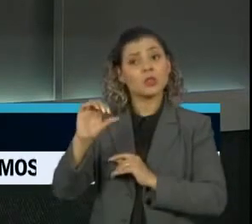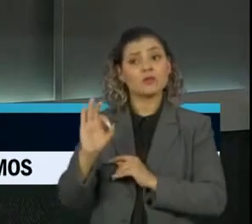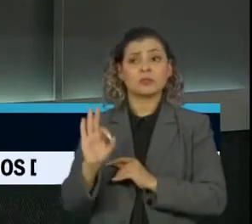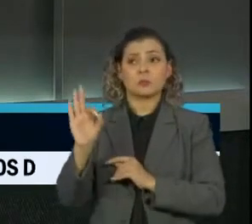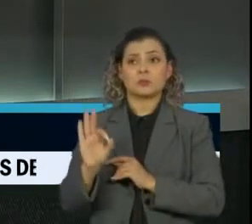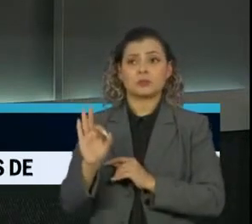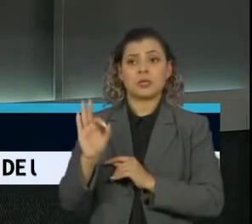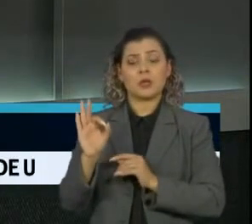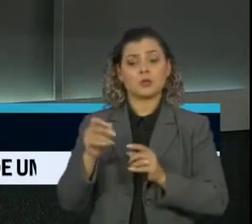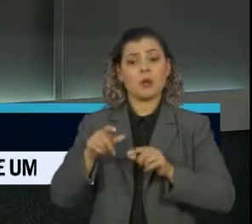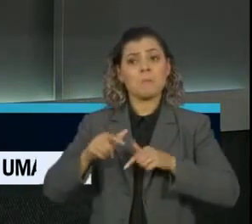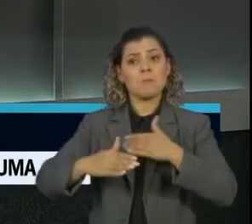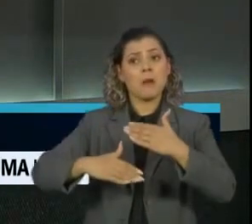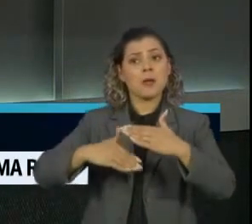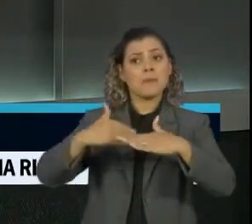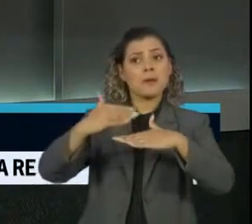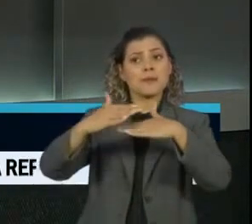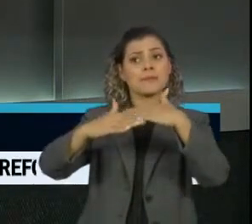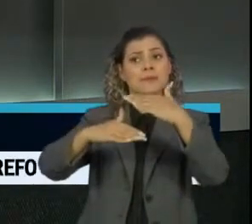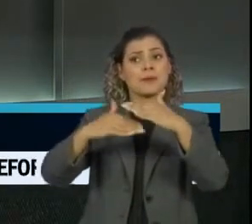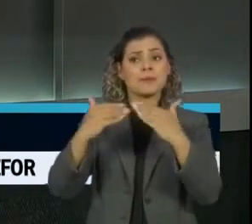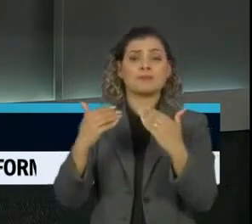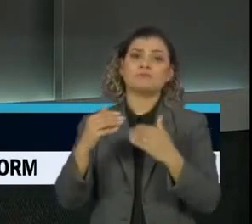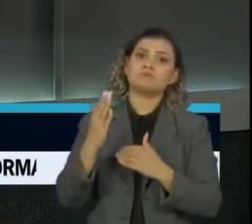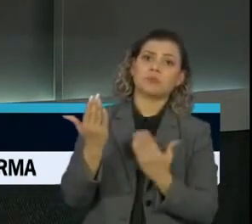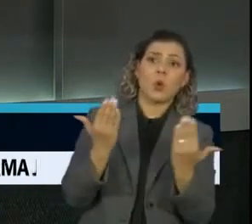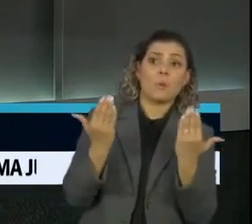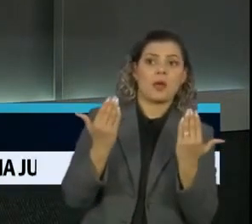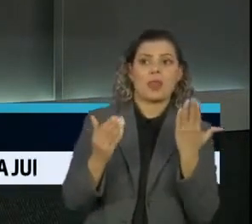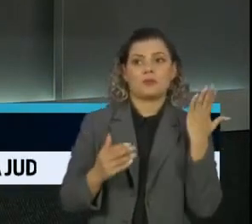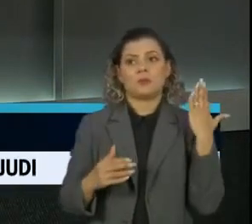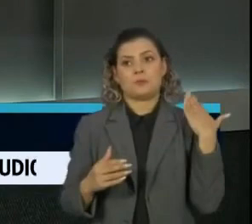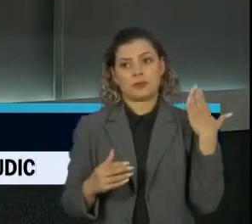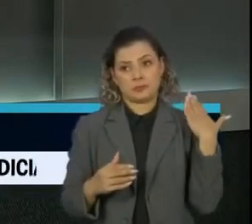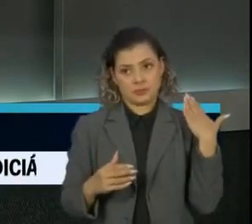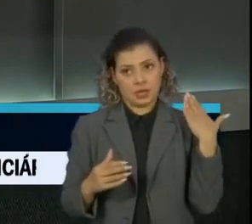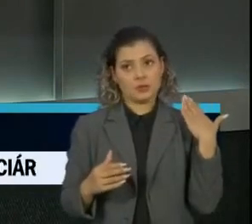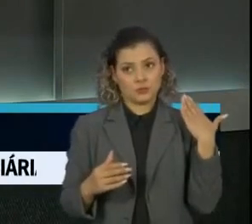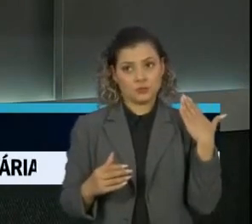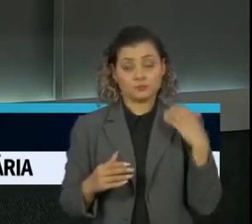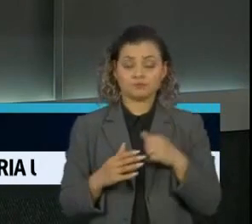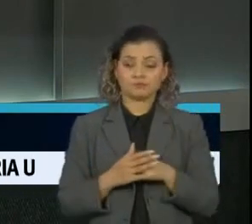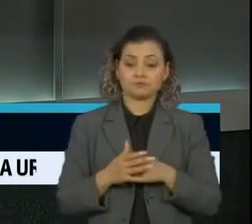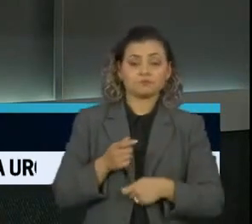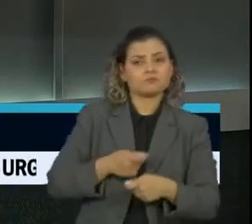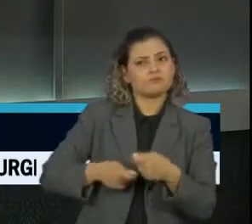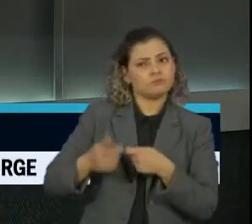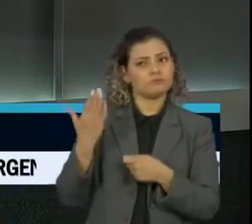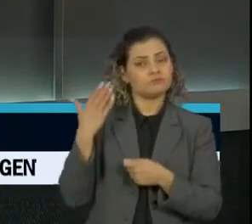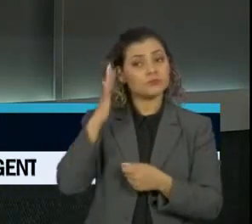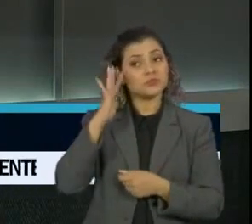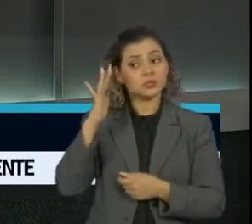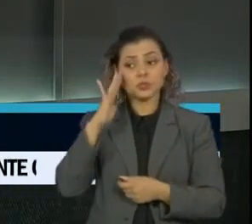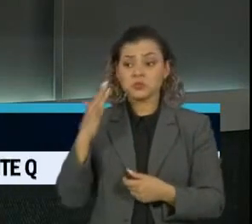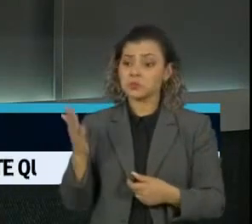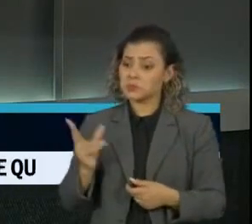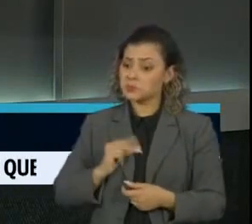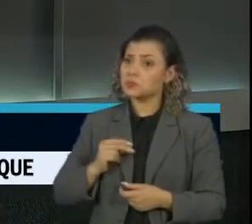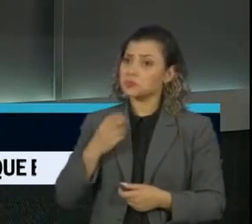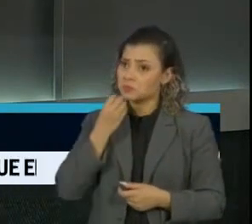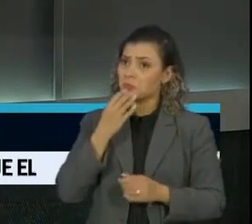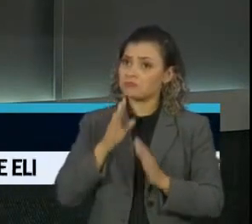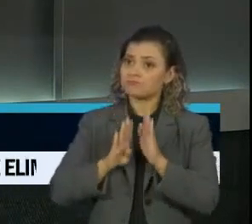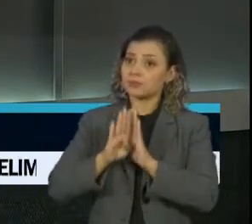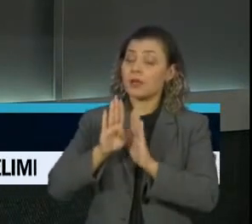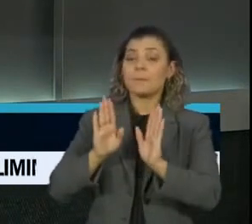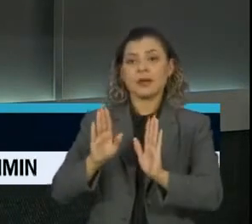do ritmo de atividade, 90 e pouco do que tinha antes da economia. É mais do que nós imaginávamos. Isso